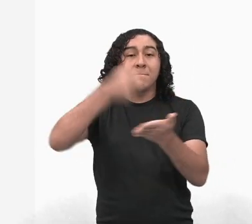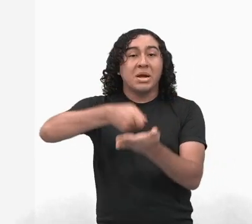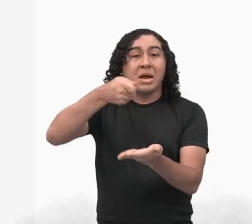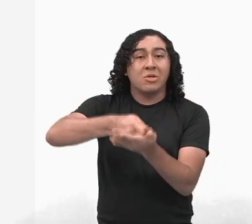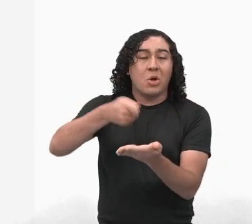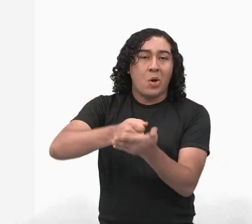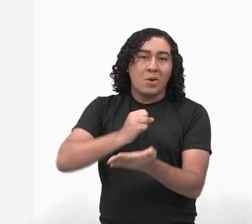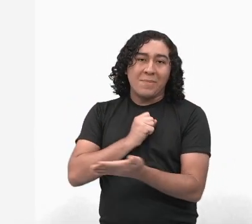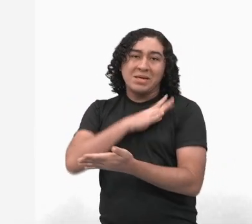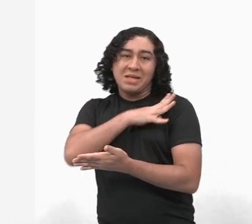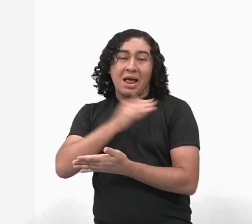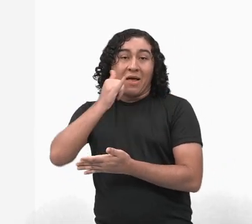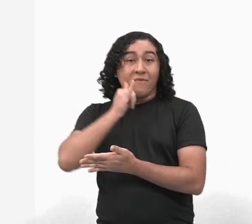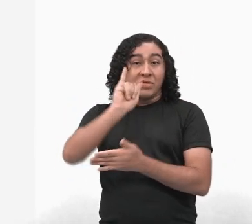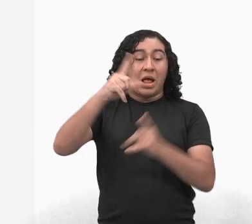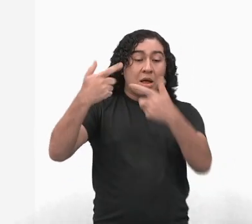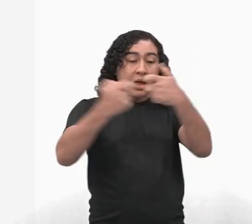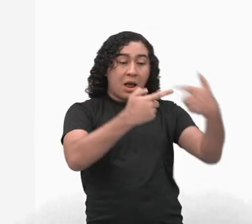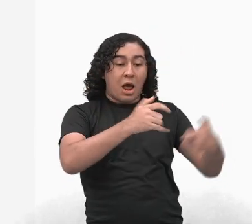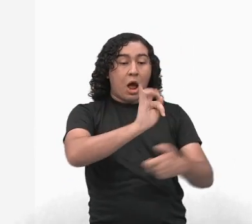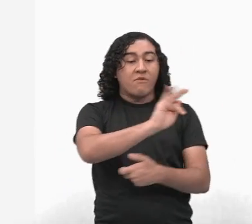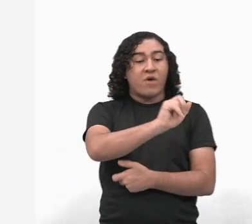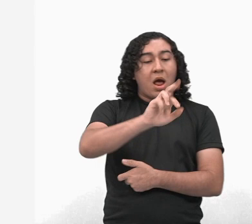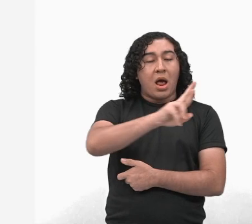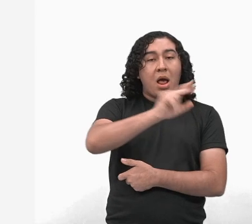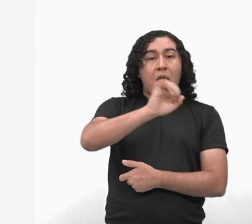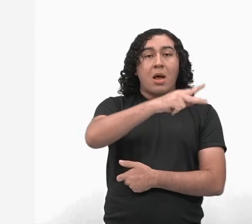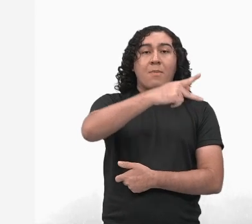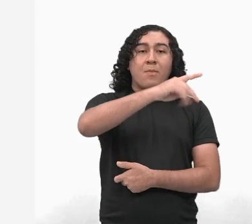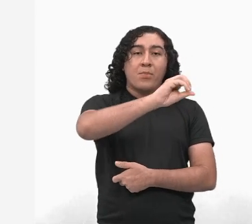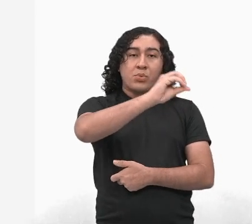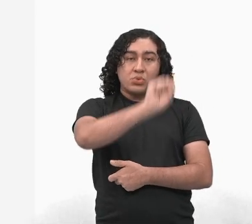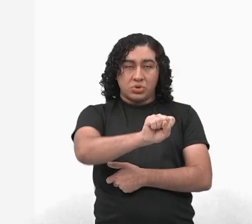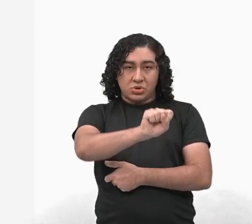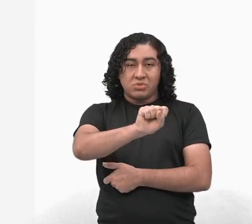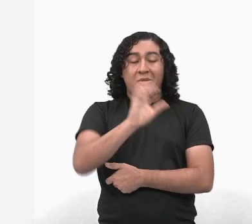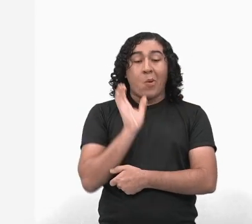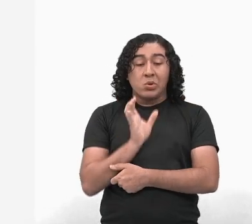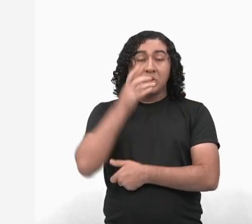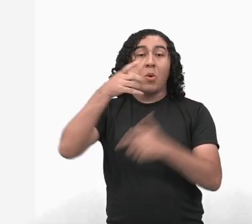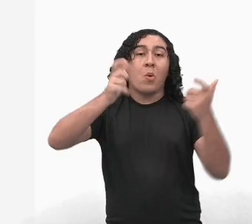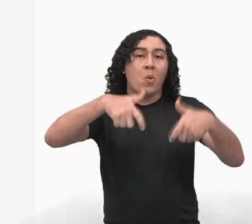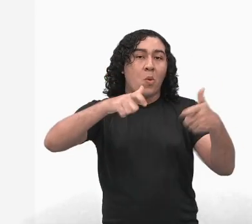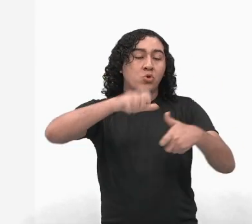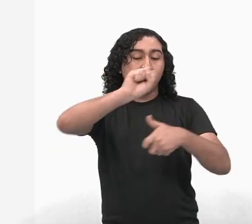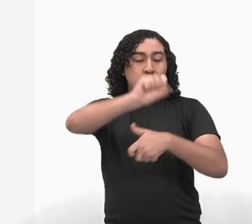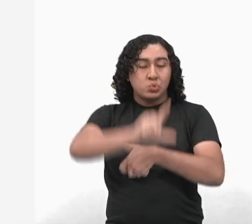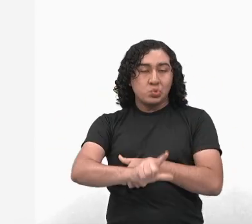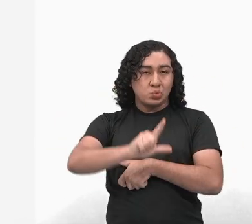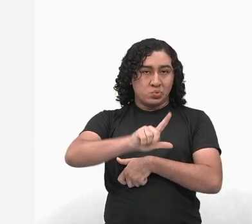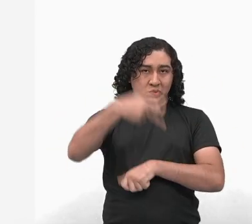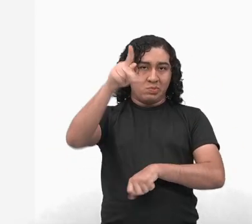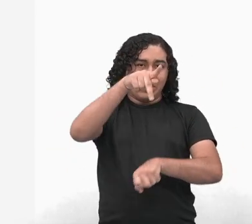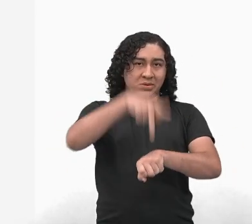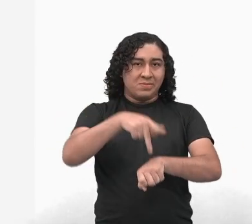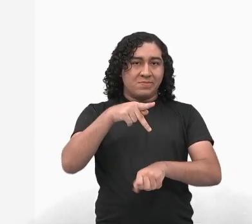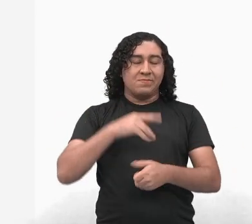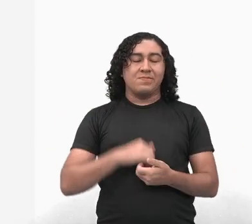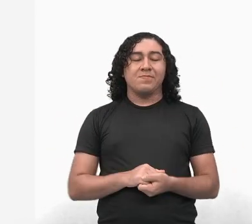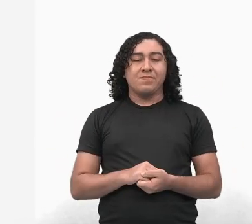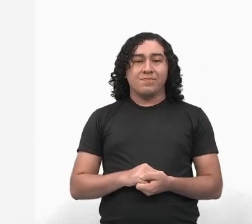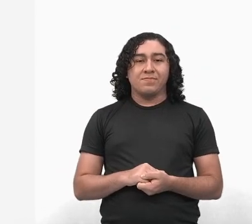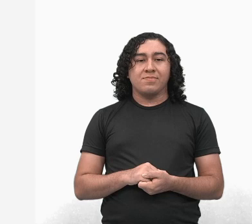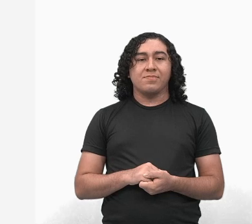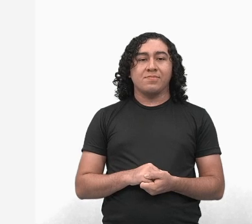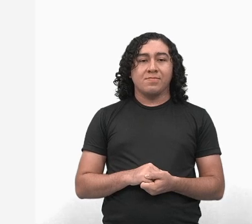para combater a guerra dos farrapos, ou a farroupilha, que ocorria lá no sul do país. Vamos então aos